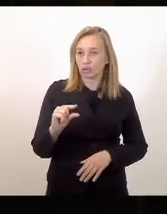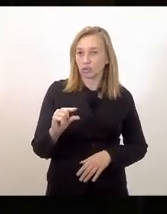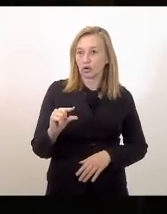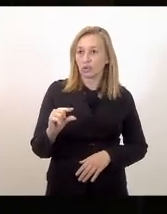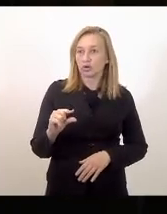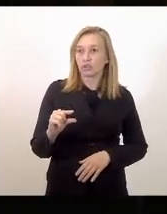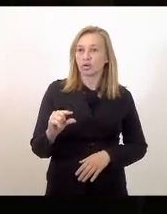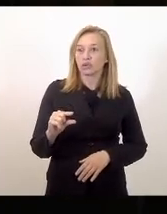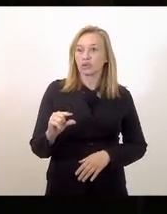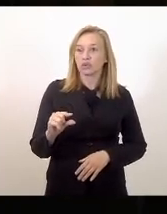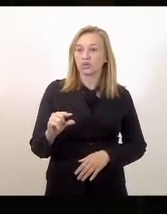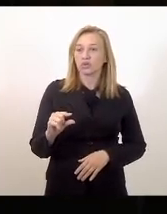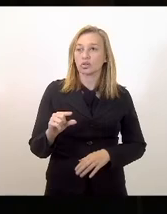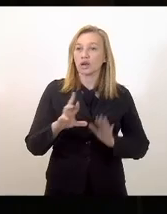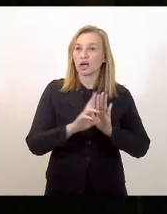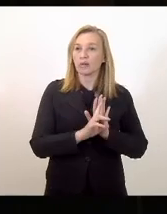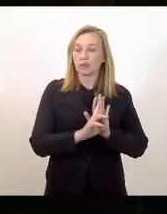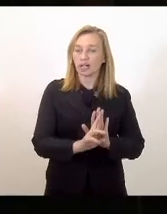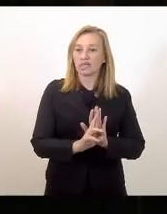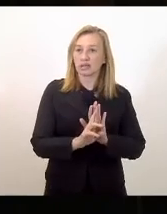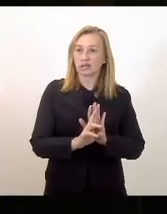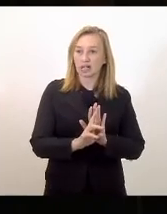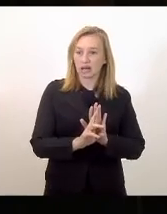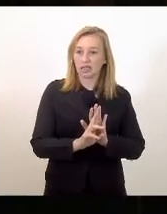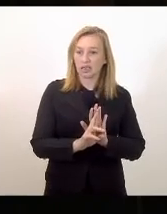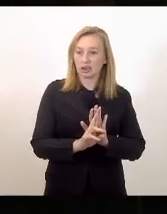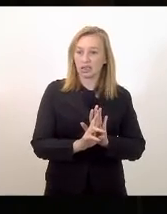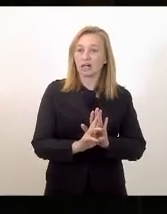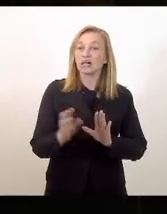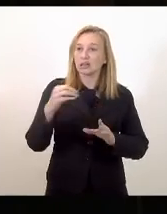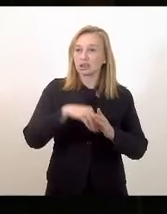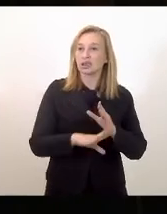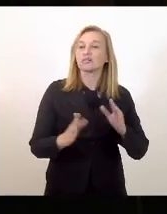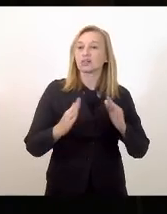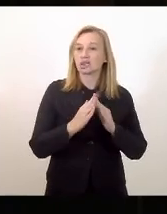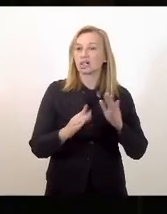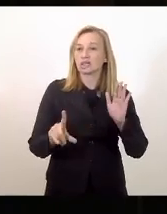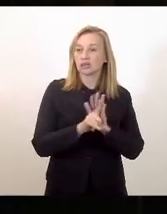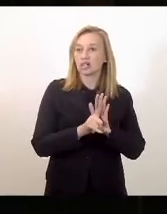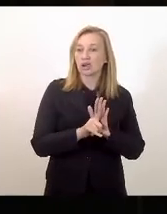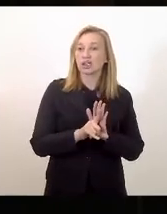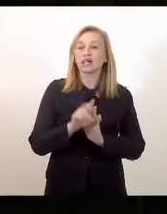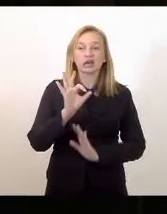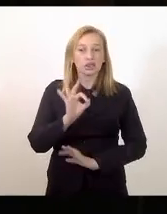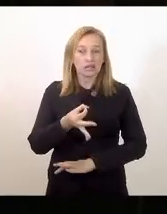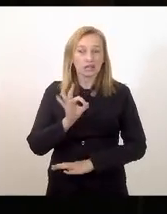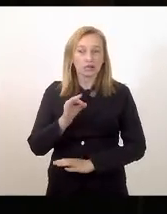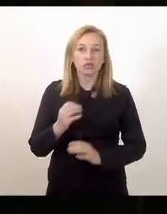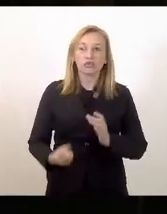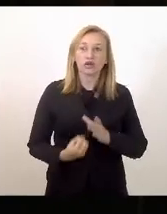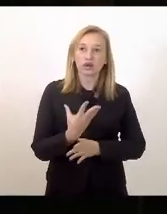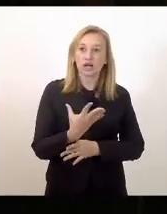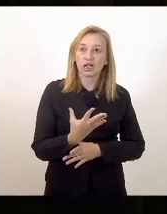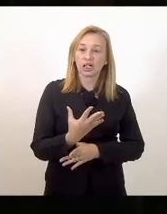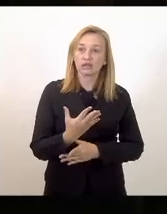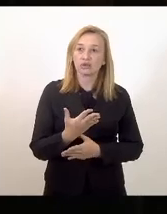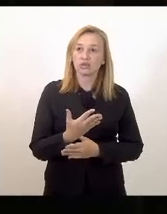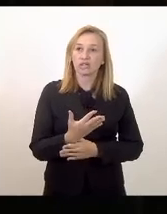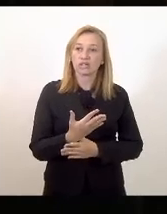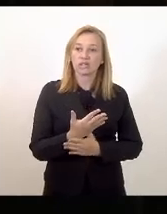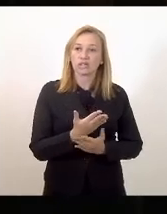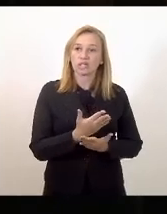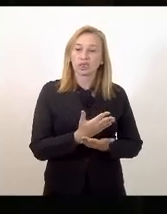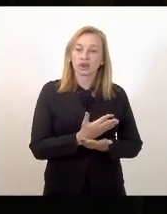somos subrepresentadas dentro desses parlamentos, que historicamente foi construído a partir de uma